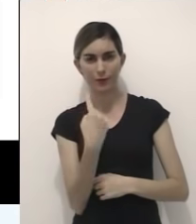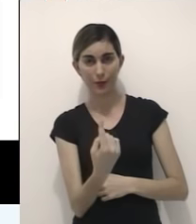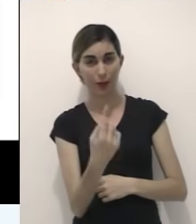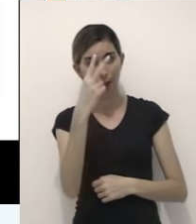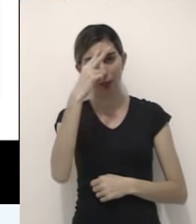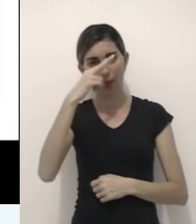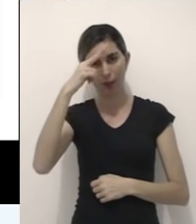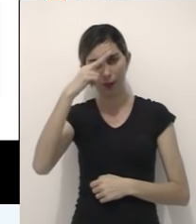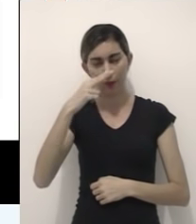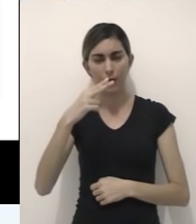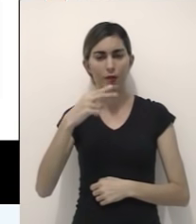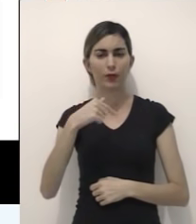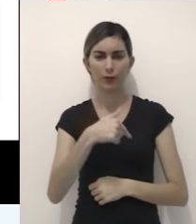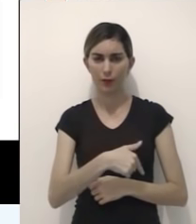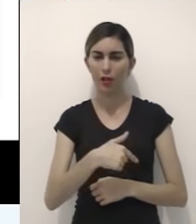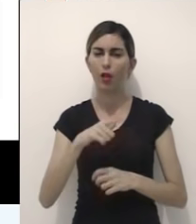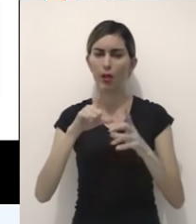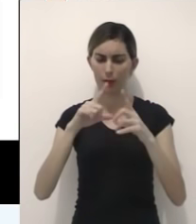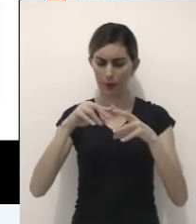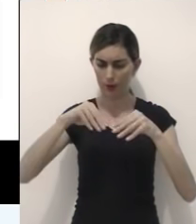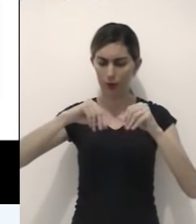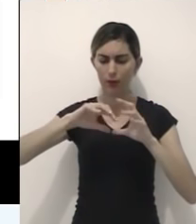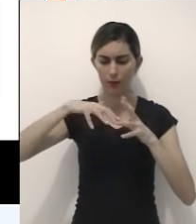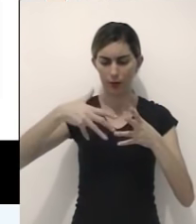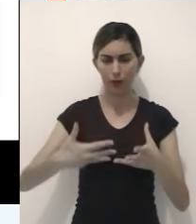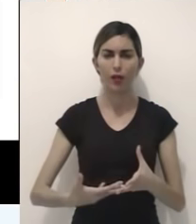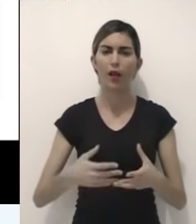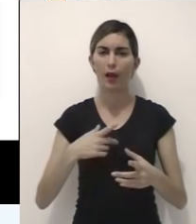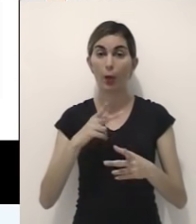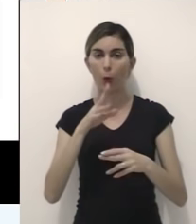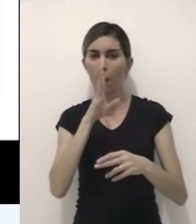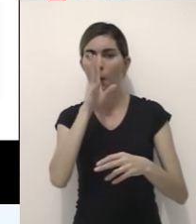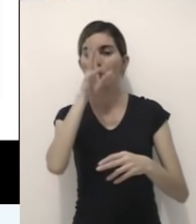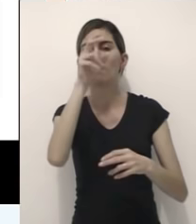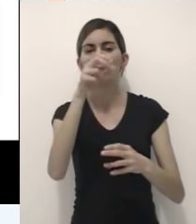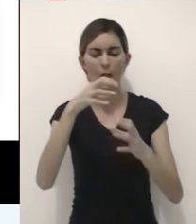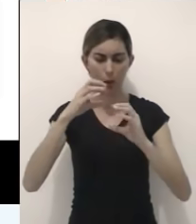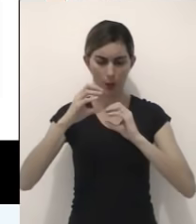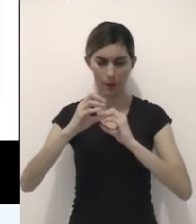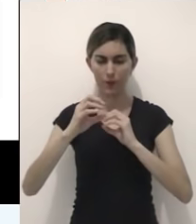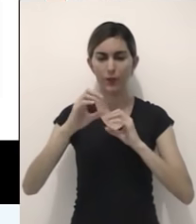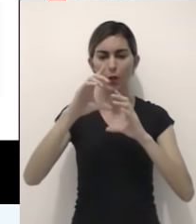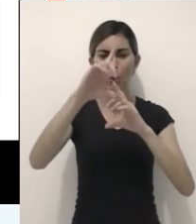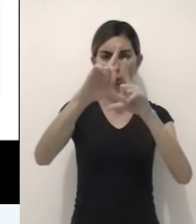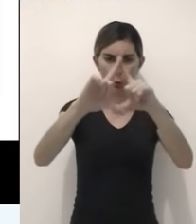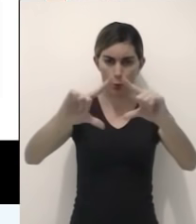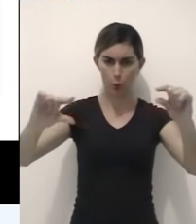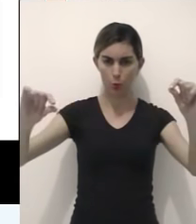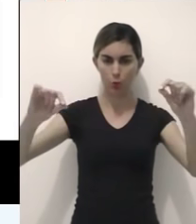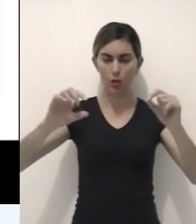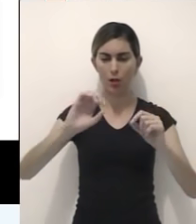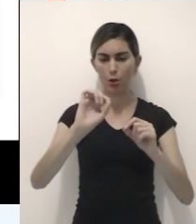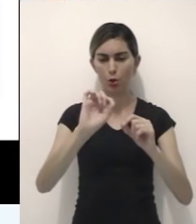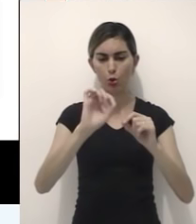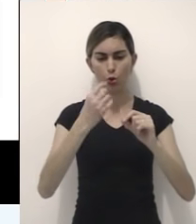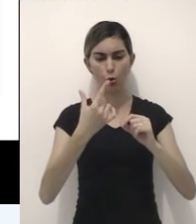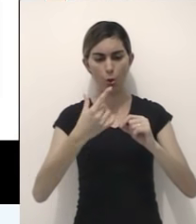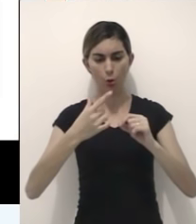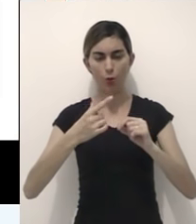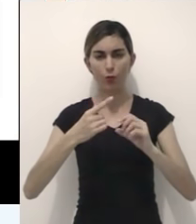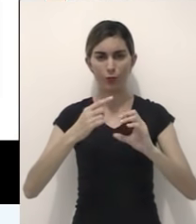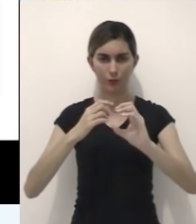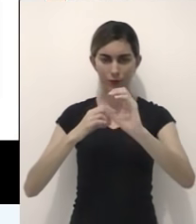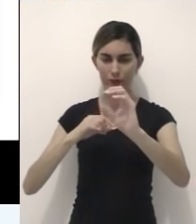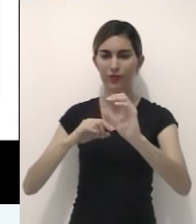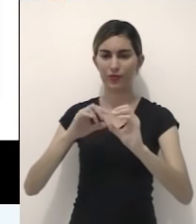Certo? E lembrando que nesse fenômeno a Terra é a intrusa, ela fica no meio, ela fica entre o Sol e